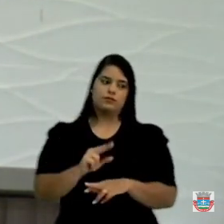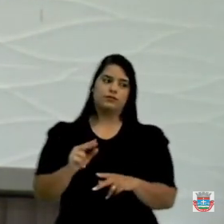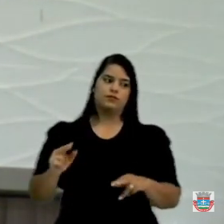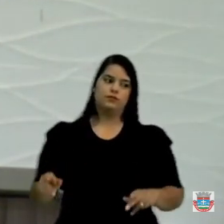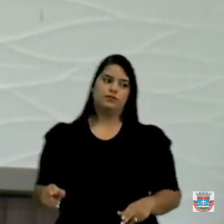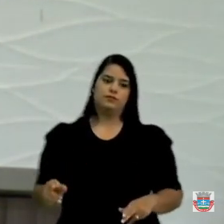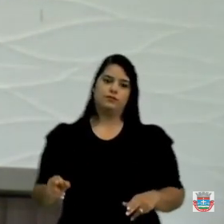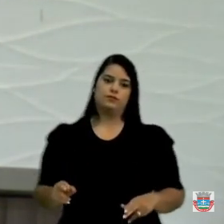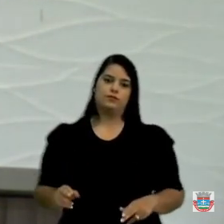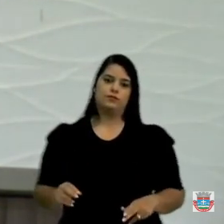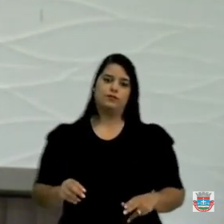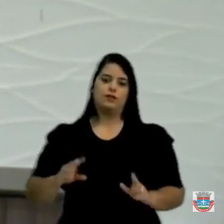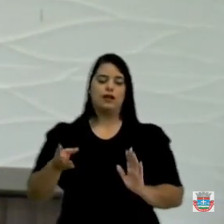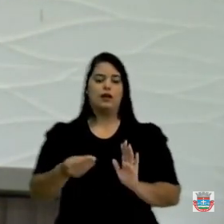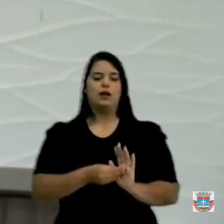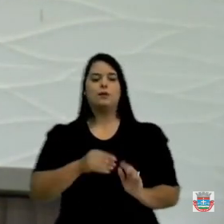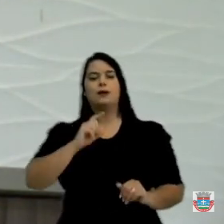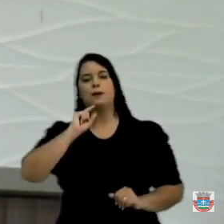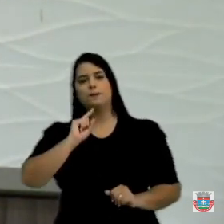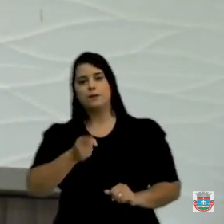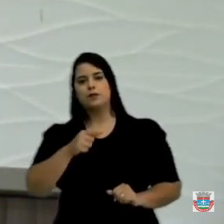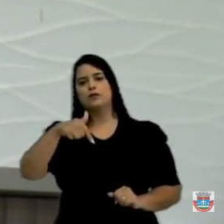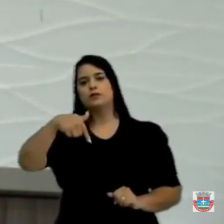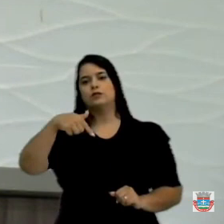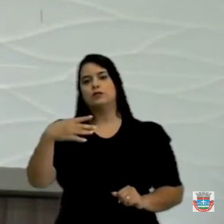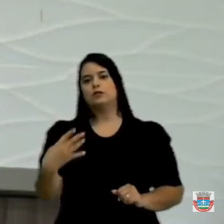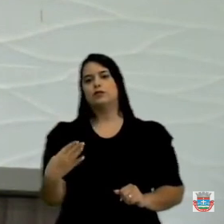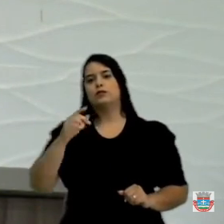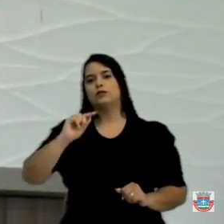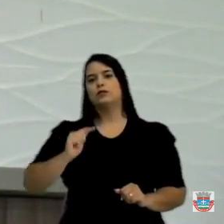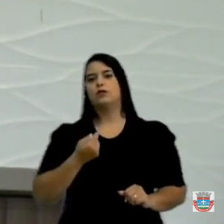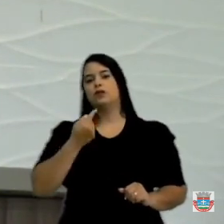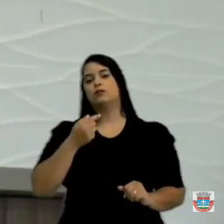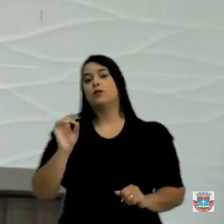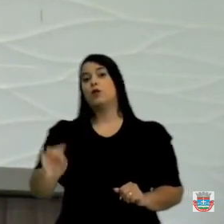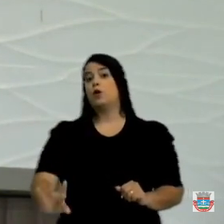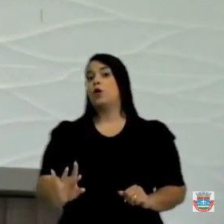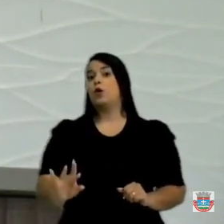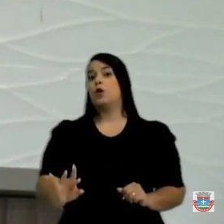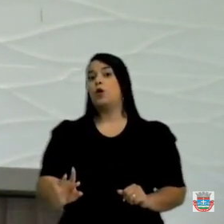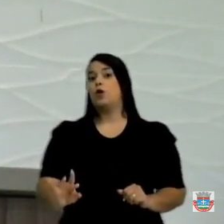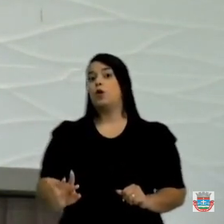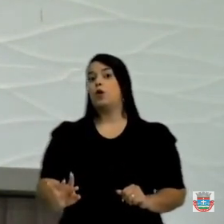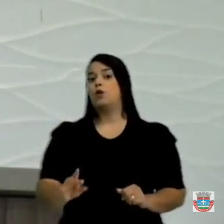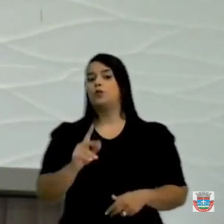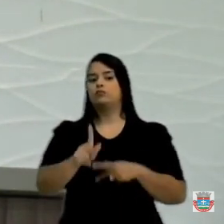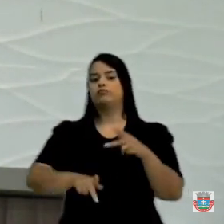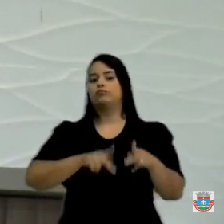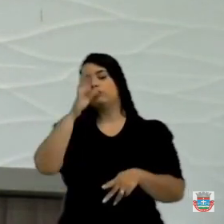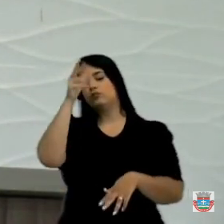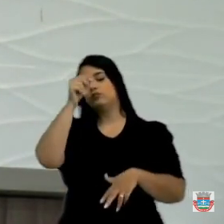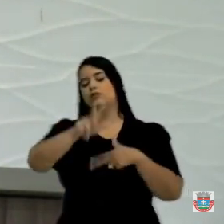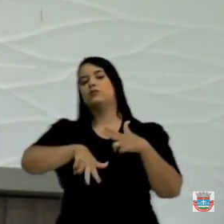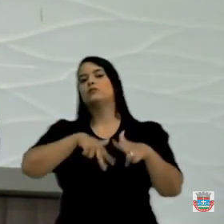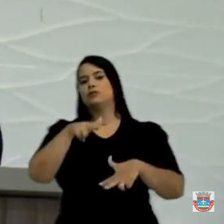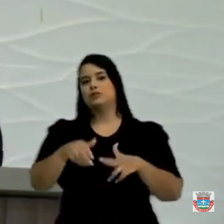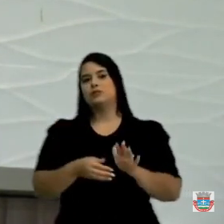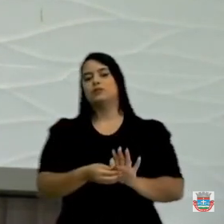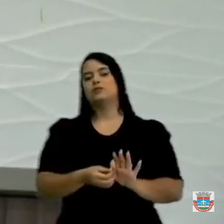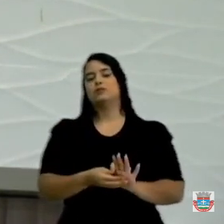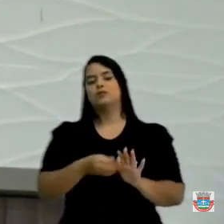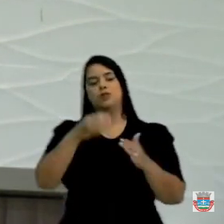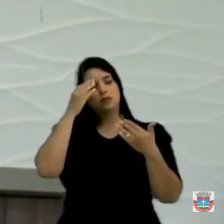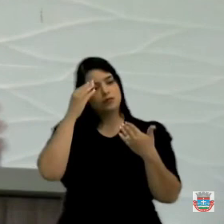que coloquei essa emenda impositiva de 74 mil só para contemplar o povo de São Bento do Una. E